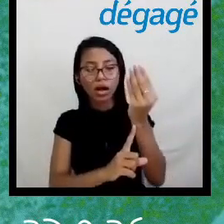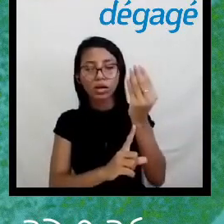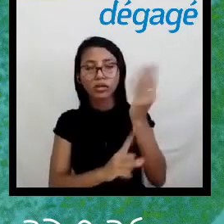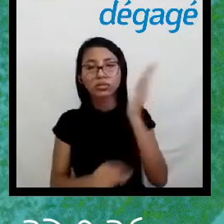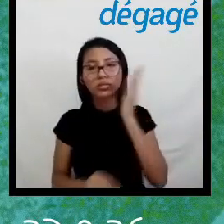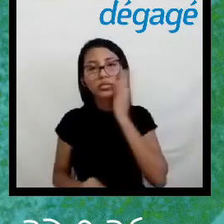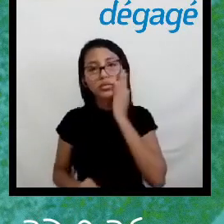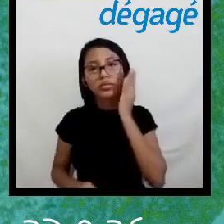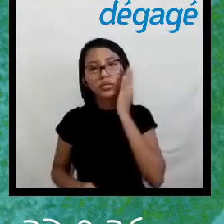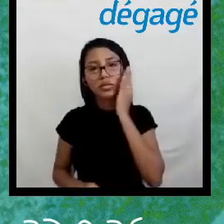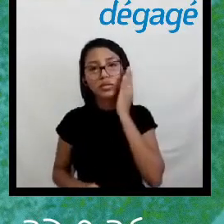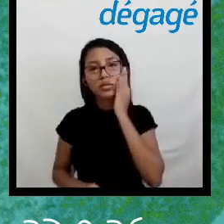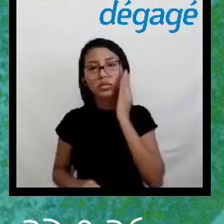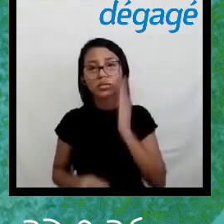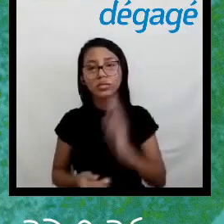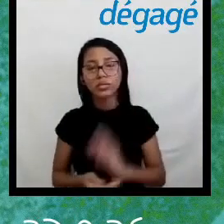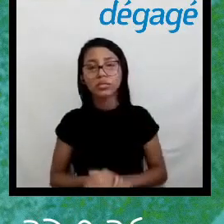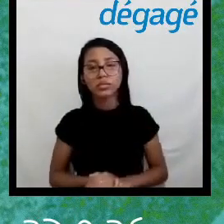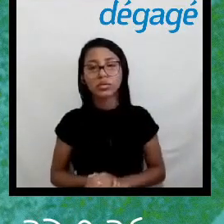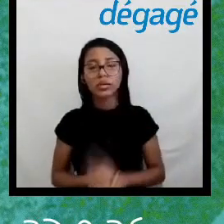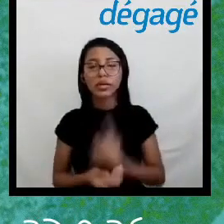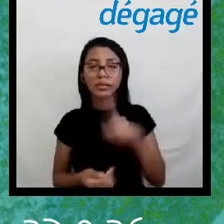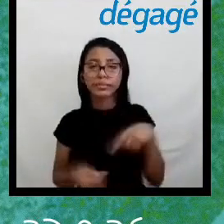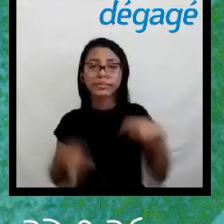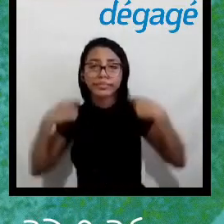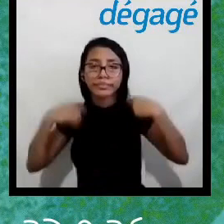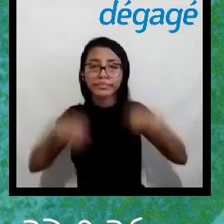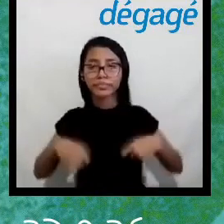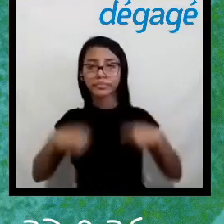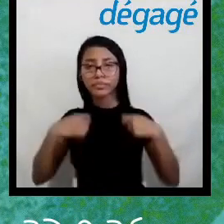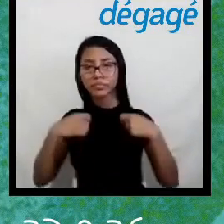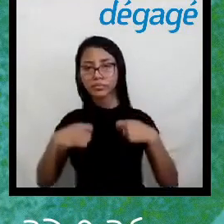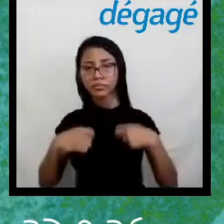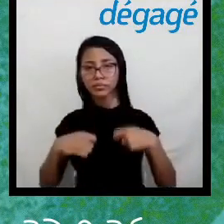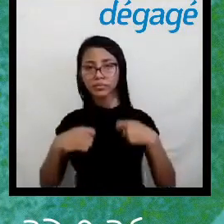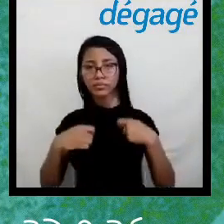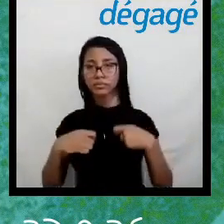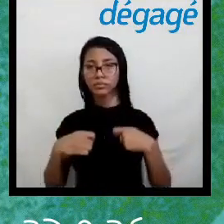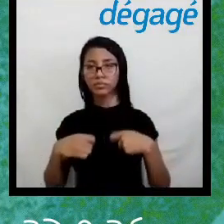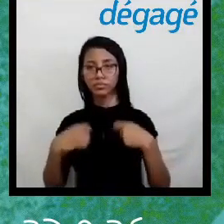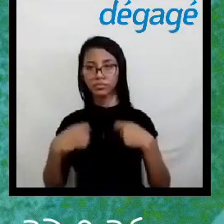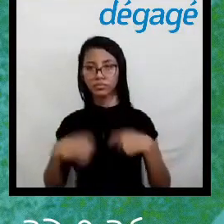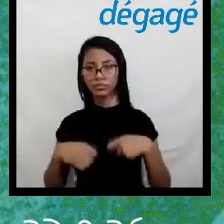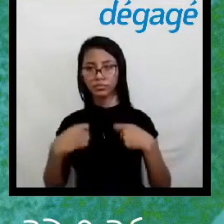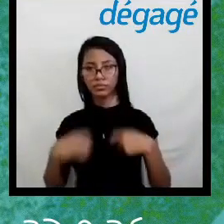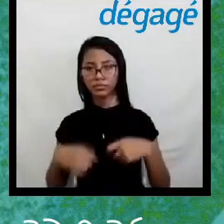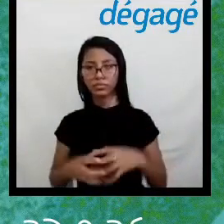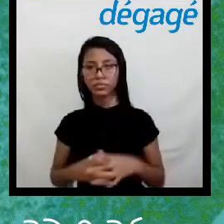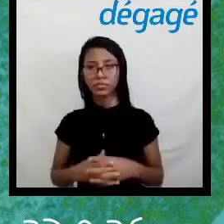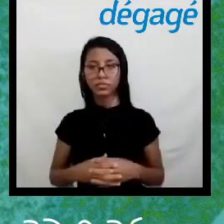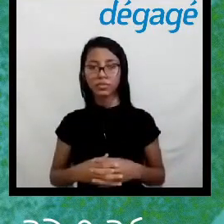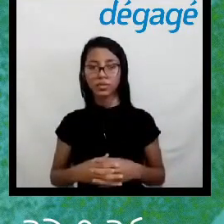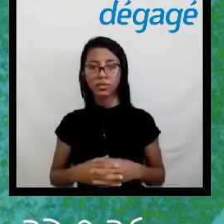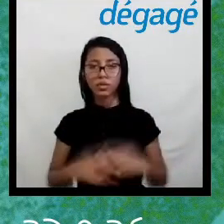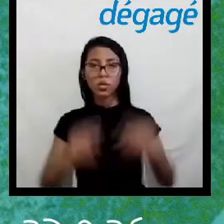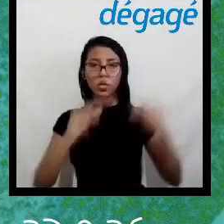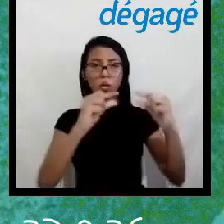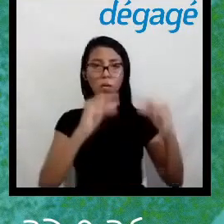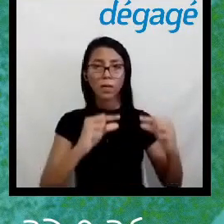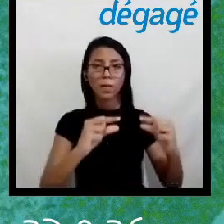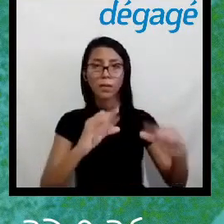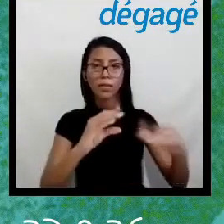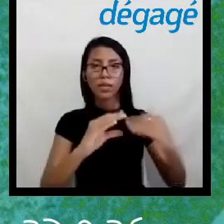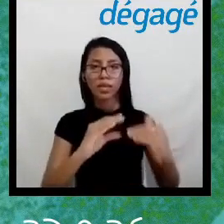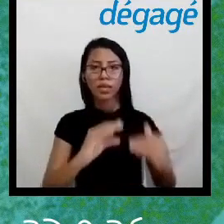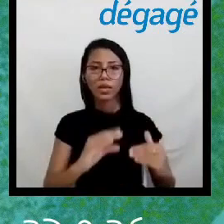isso é necessário. Aí, peguei alguns comentários aqui, dei uma anotada. A Luzia que falou do